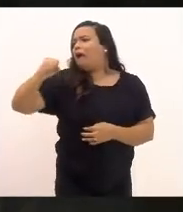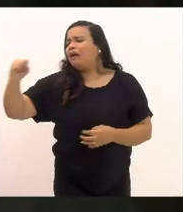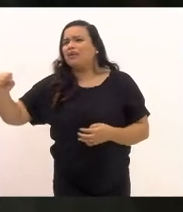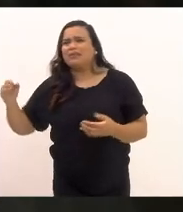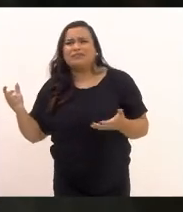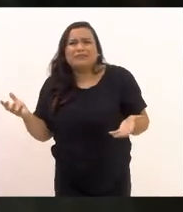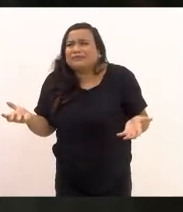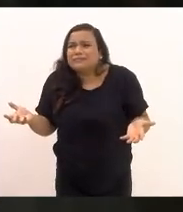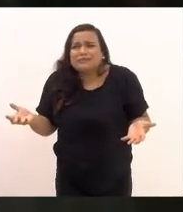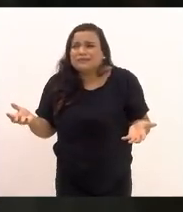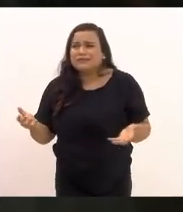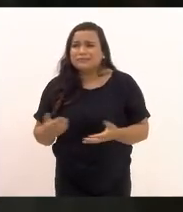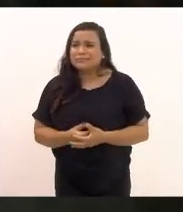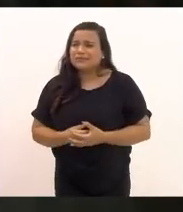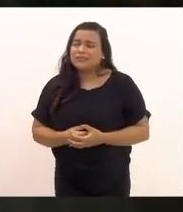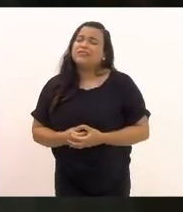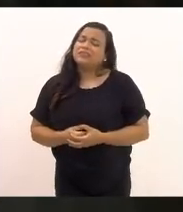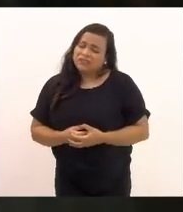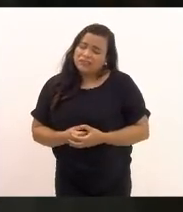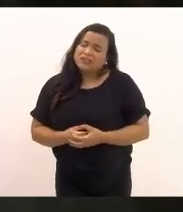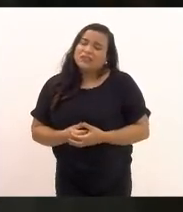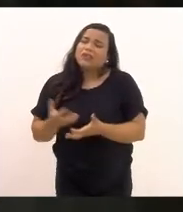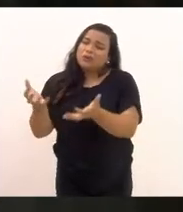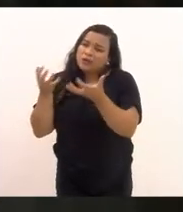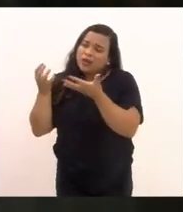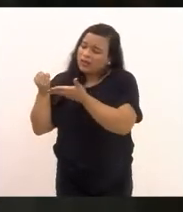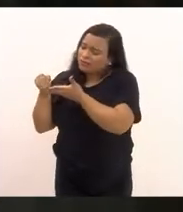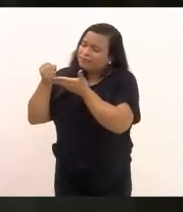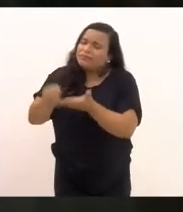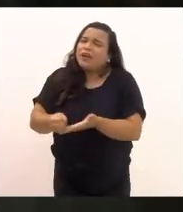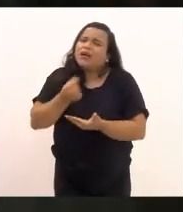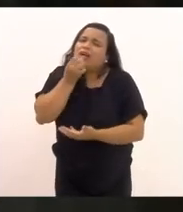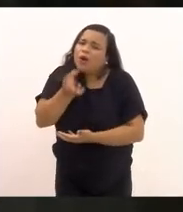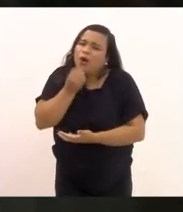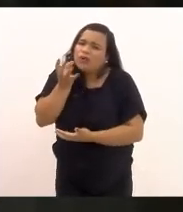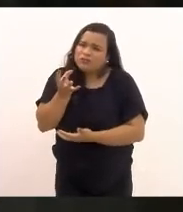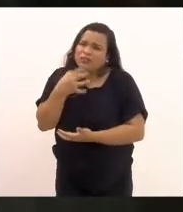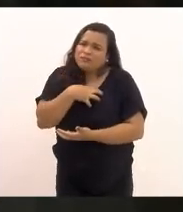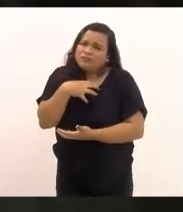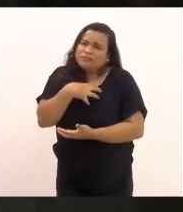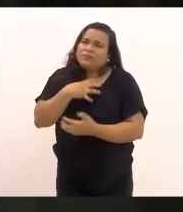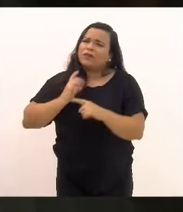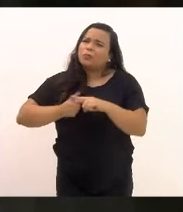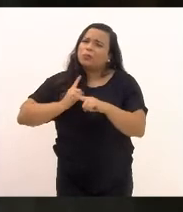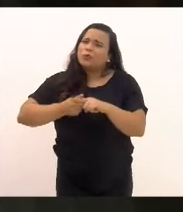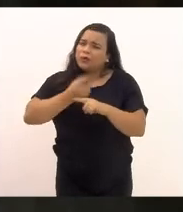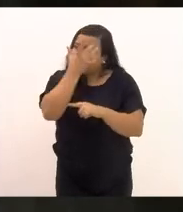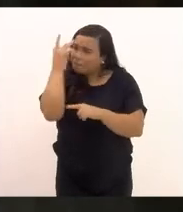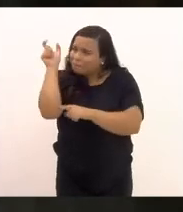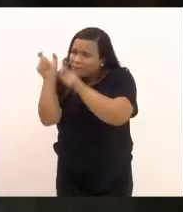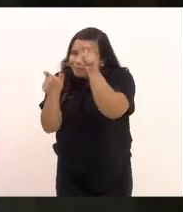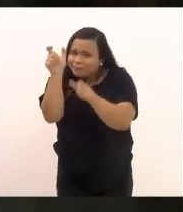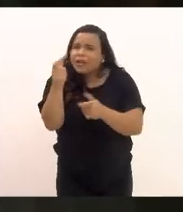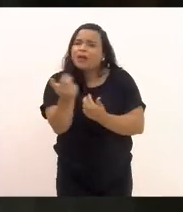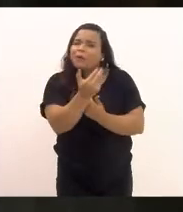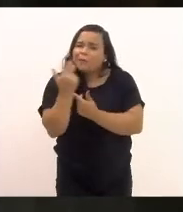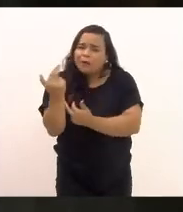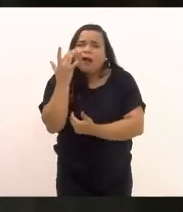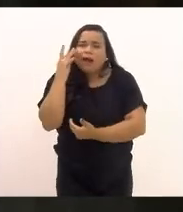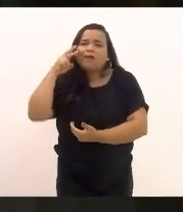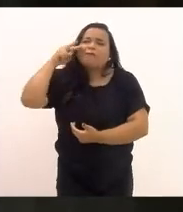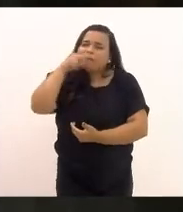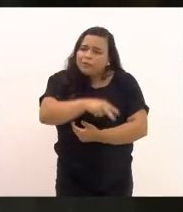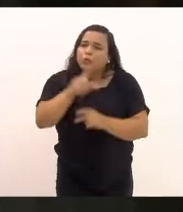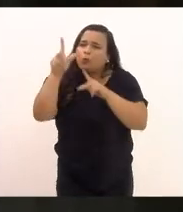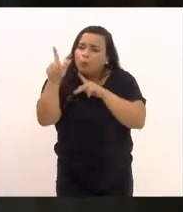Então, eu queria trazer esse depoimento, porque outras pessoas seguramente também viram